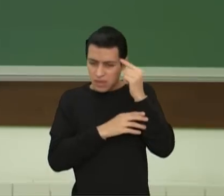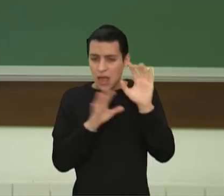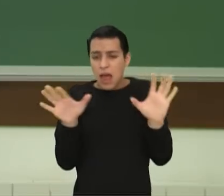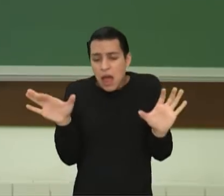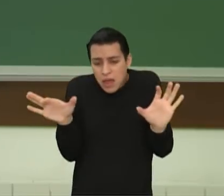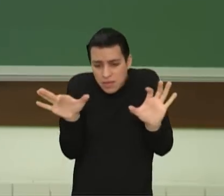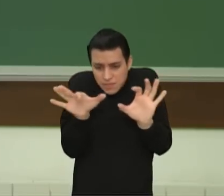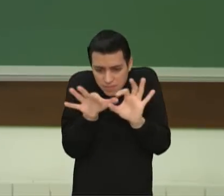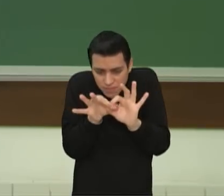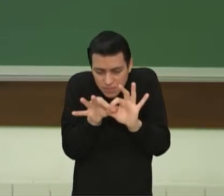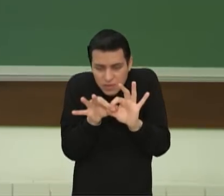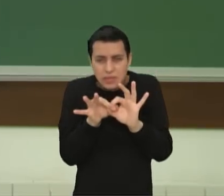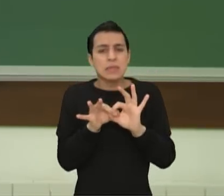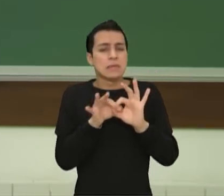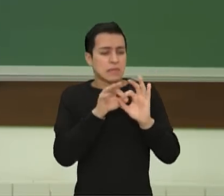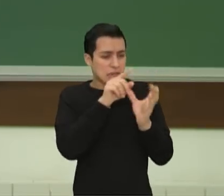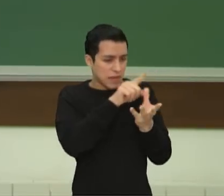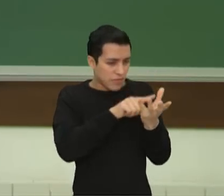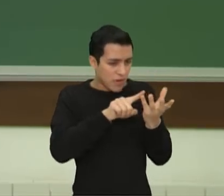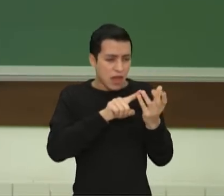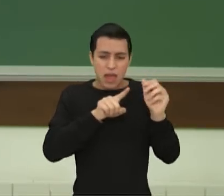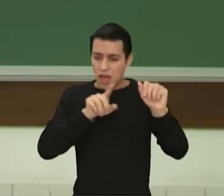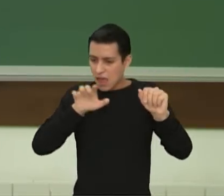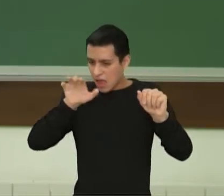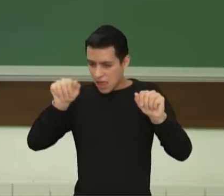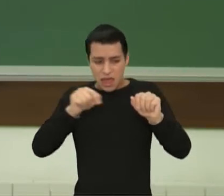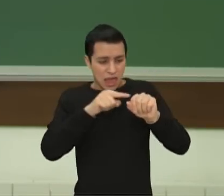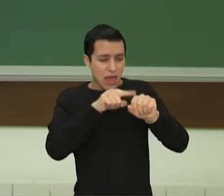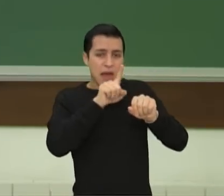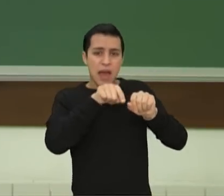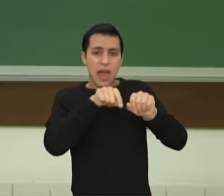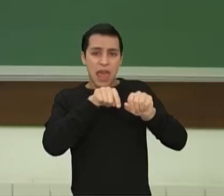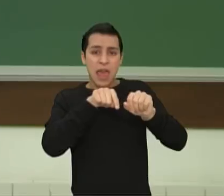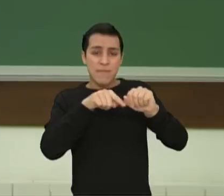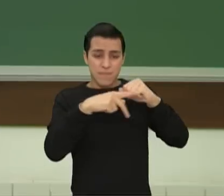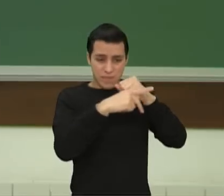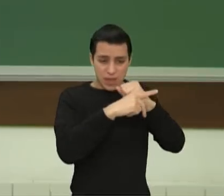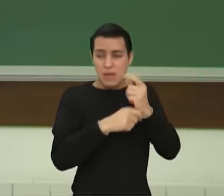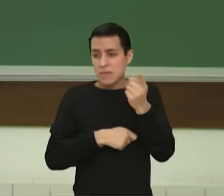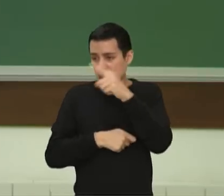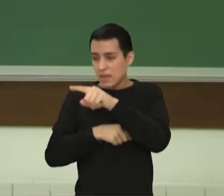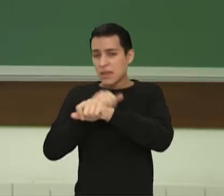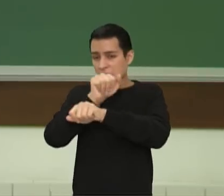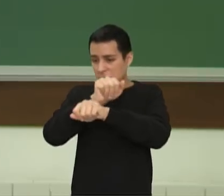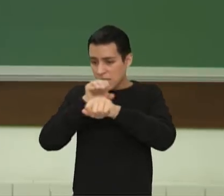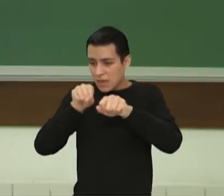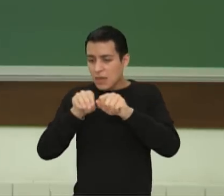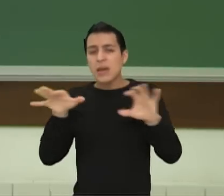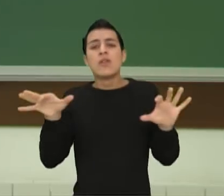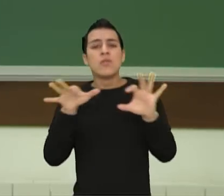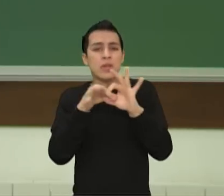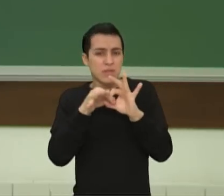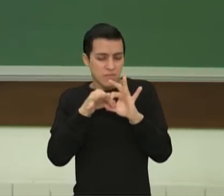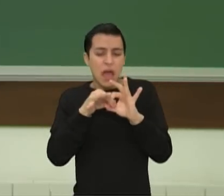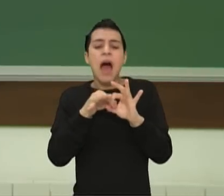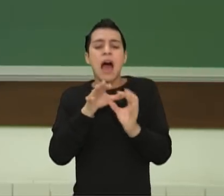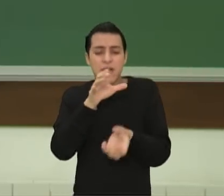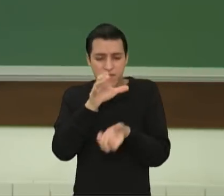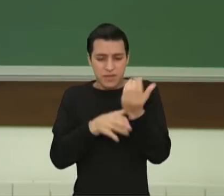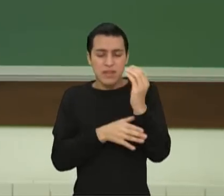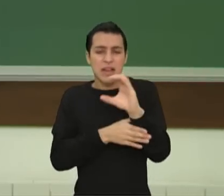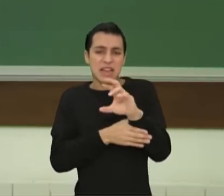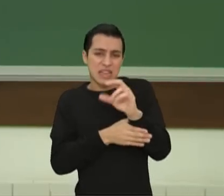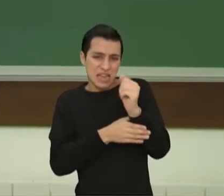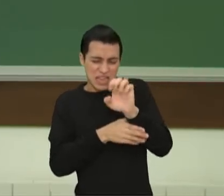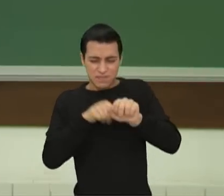a união de duas vogais a, uma que é artigo e outra que é preposição, unidas, formam a